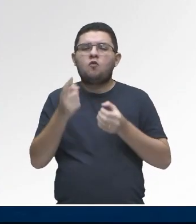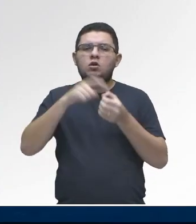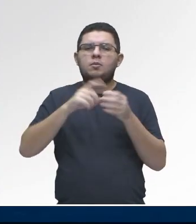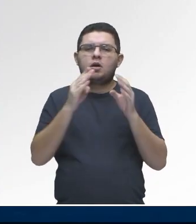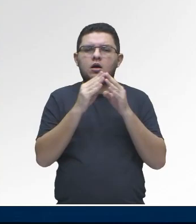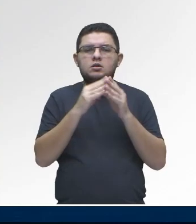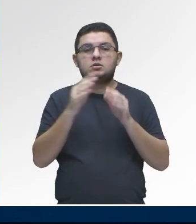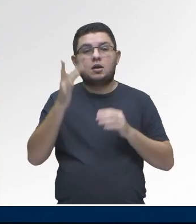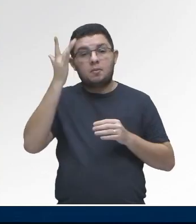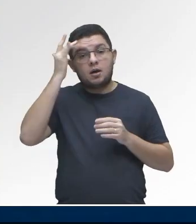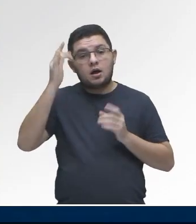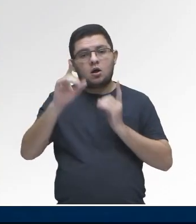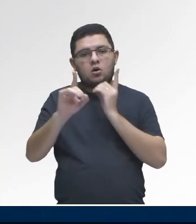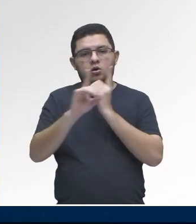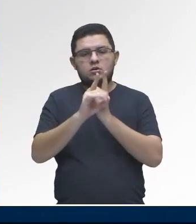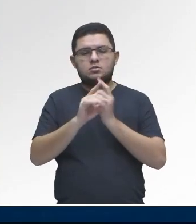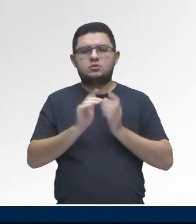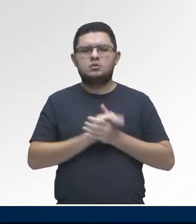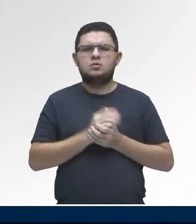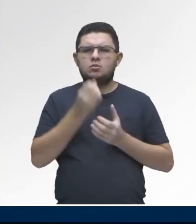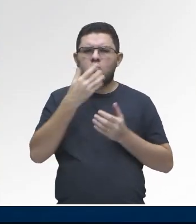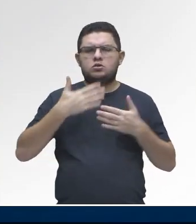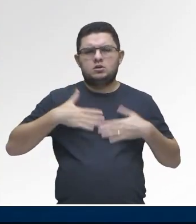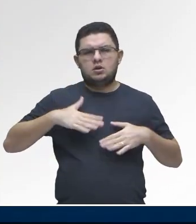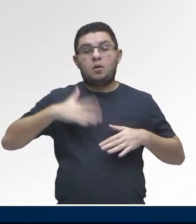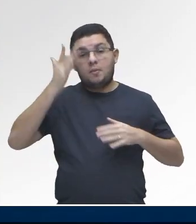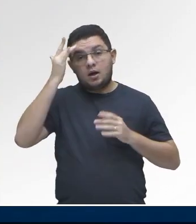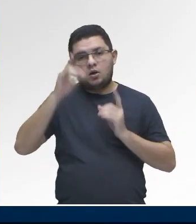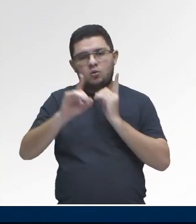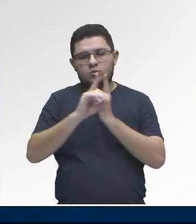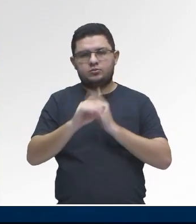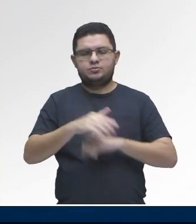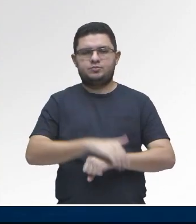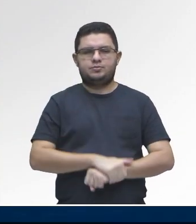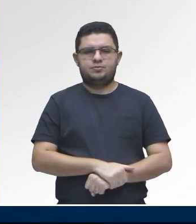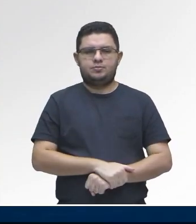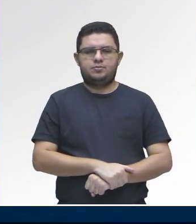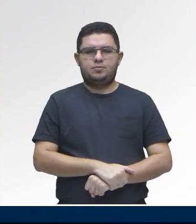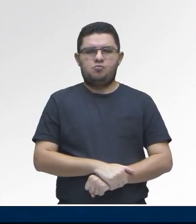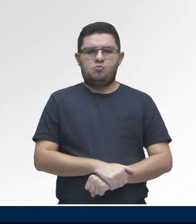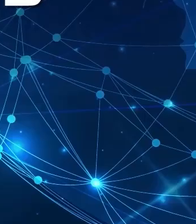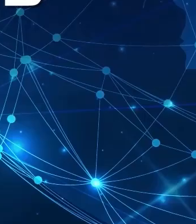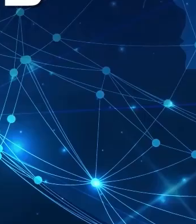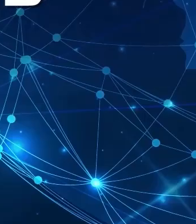e até amanhã. Bom descanso a todos. Até amanhã.